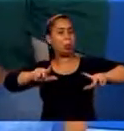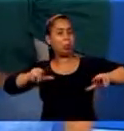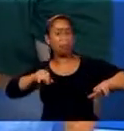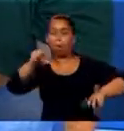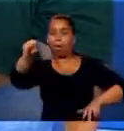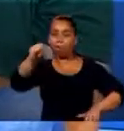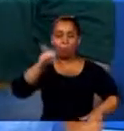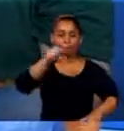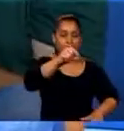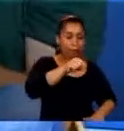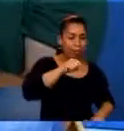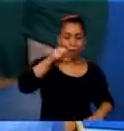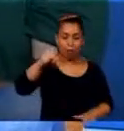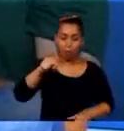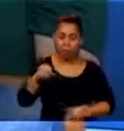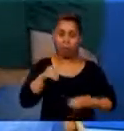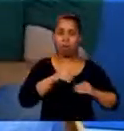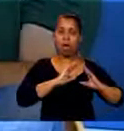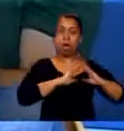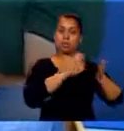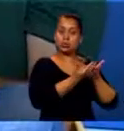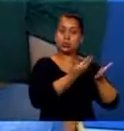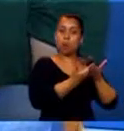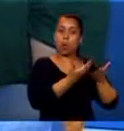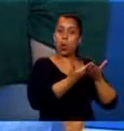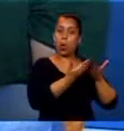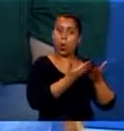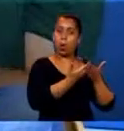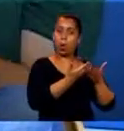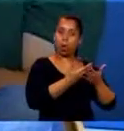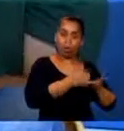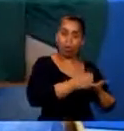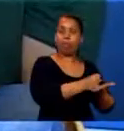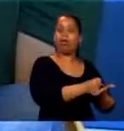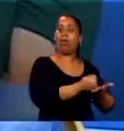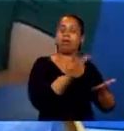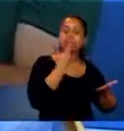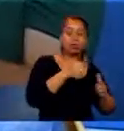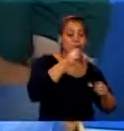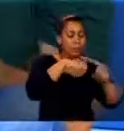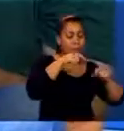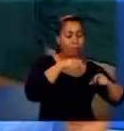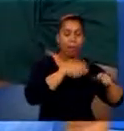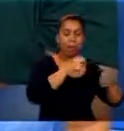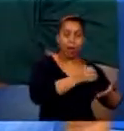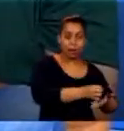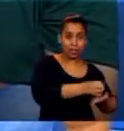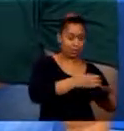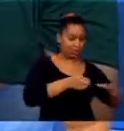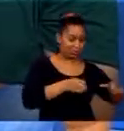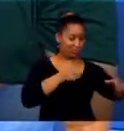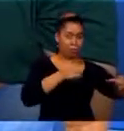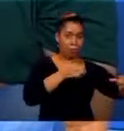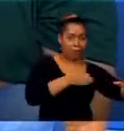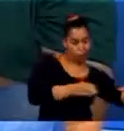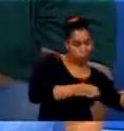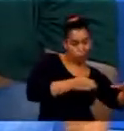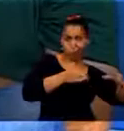essas sementes, leva nas escolas, faz esse trabalho com as crianças, elas plantam, a gente traz esses